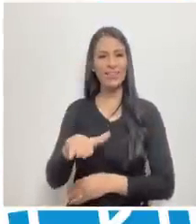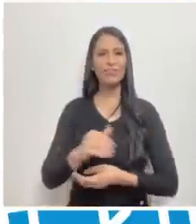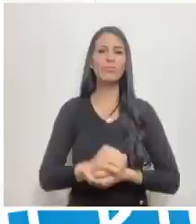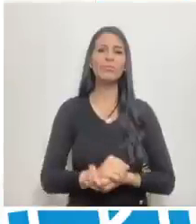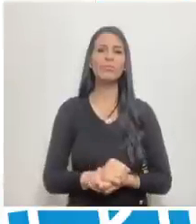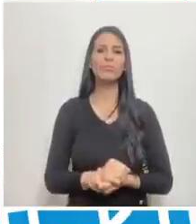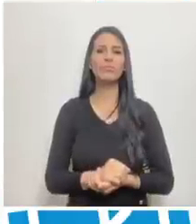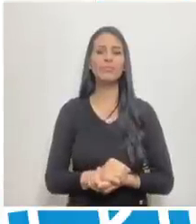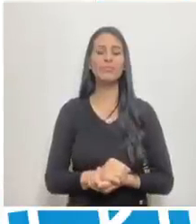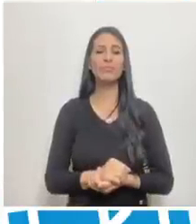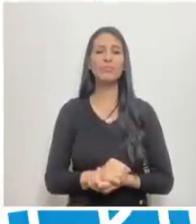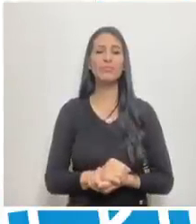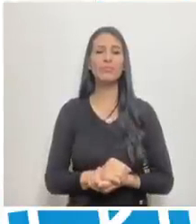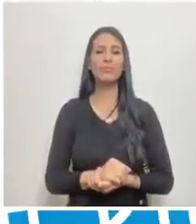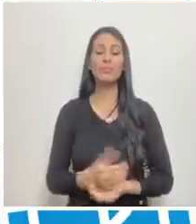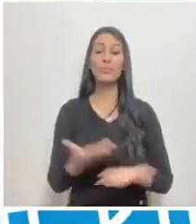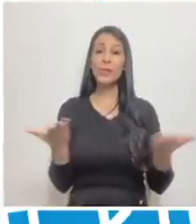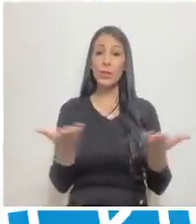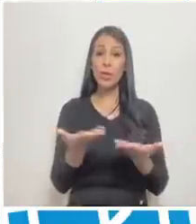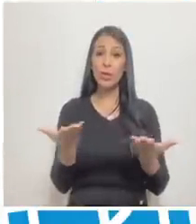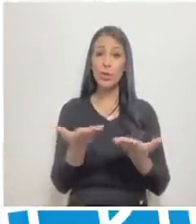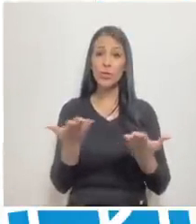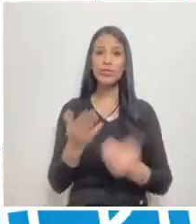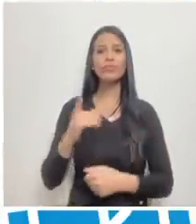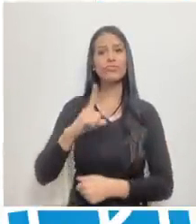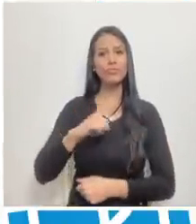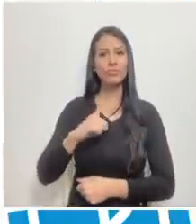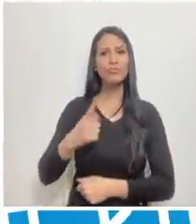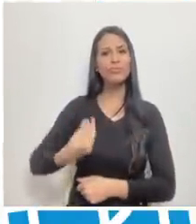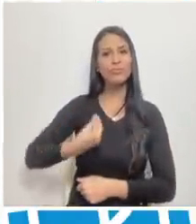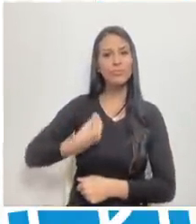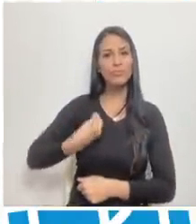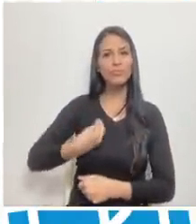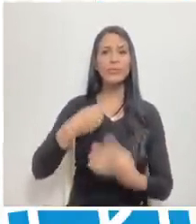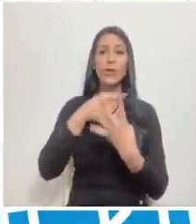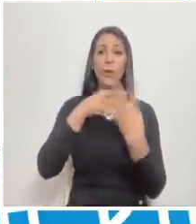teremos hoje a participação de 4